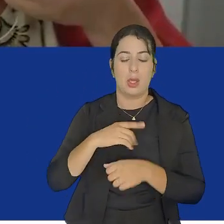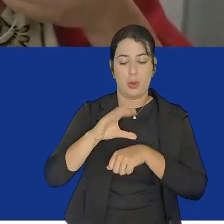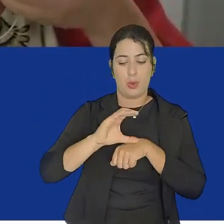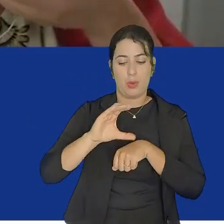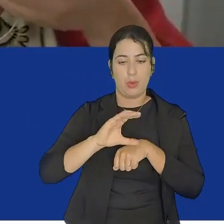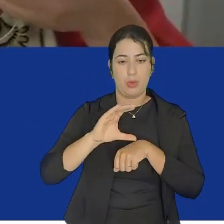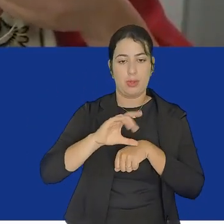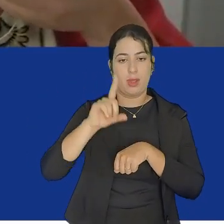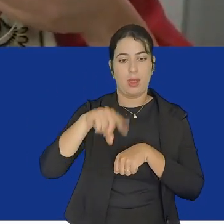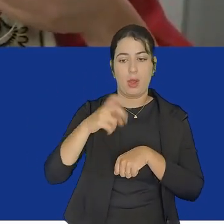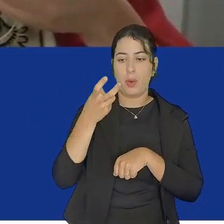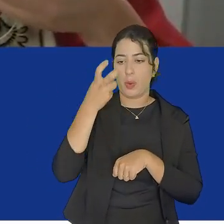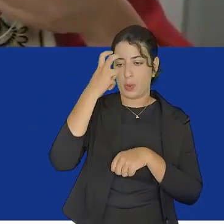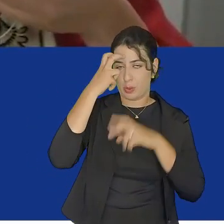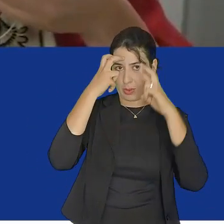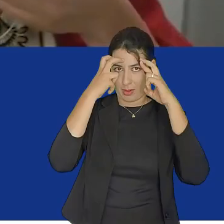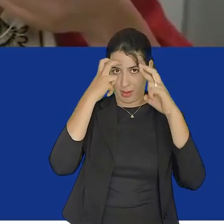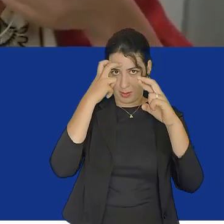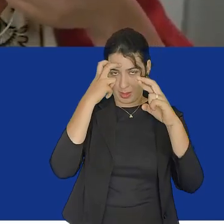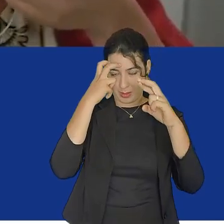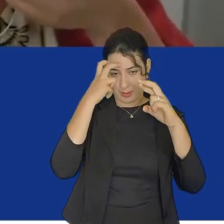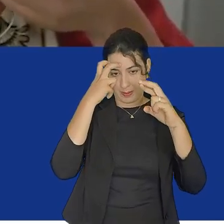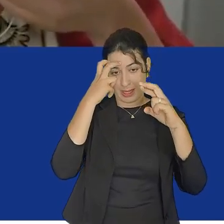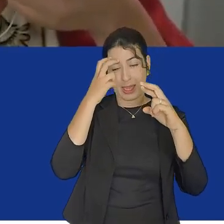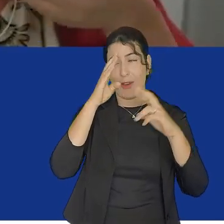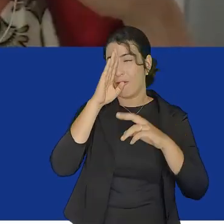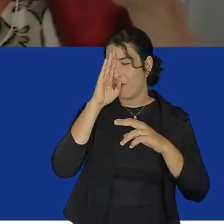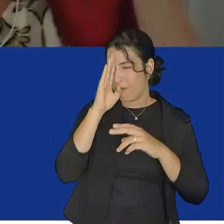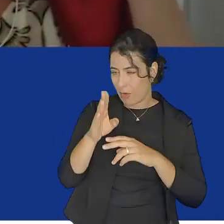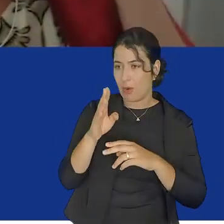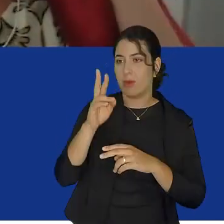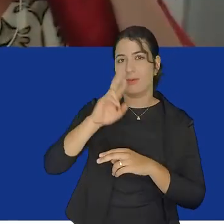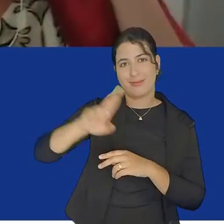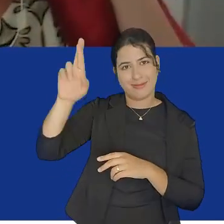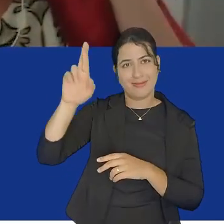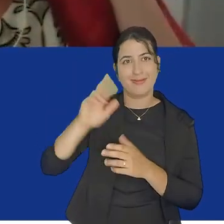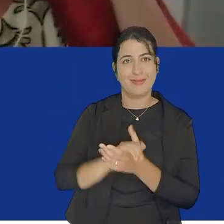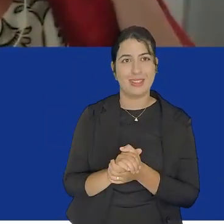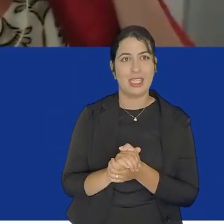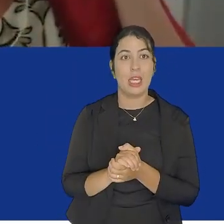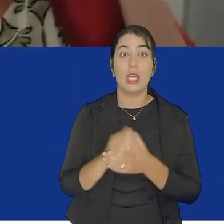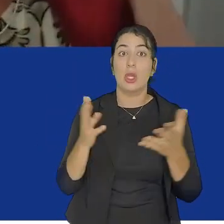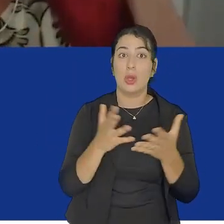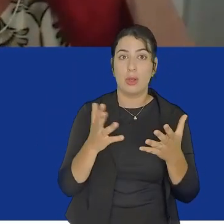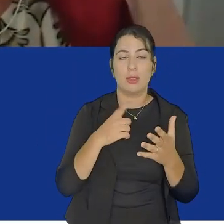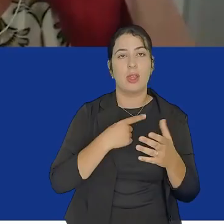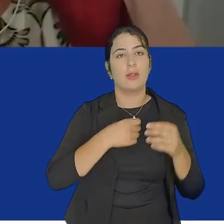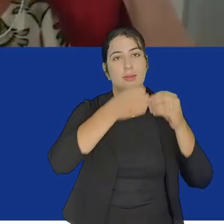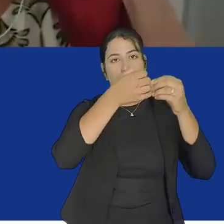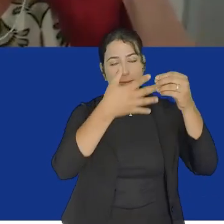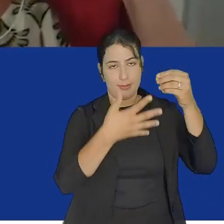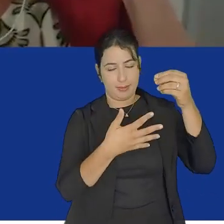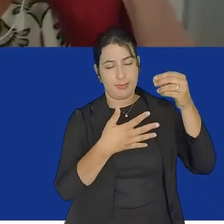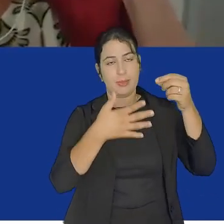Respeito, exatamente para líderes, e que eu precisei colocar um módulo a mais. Eu tinha a gestão das relações